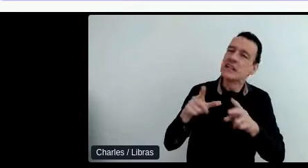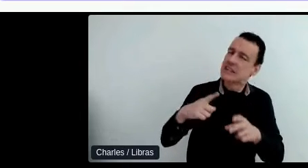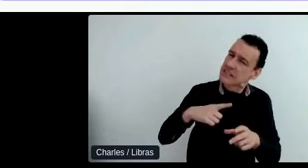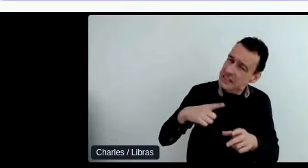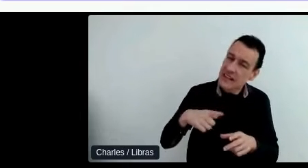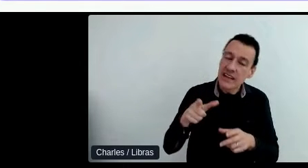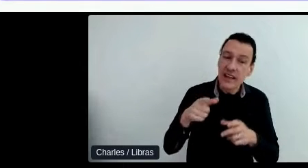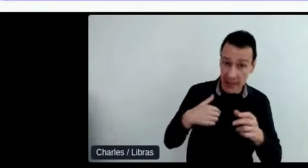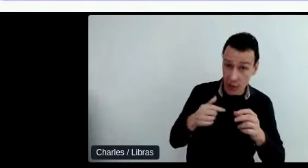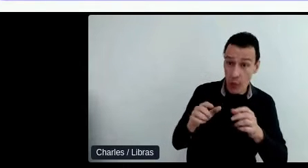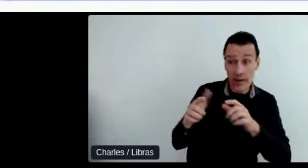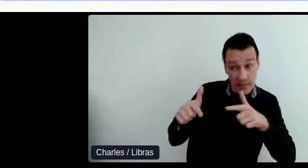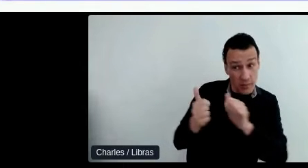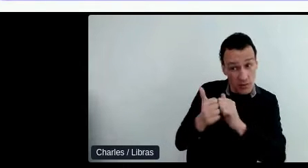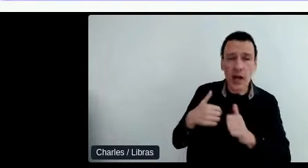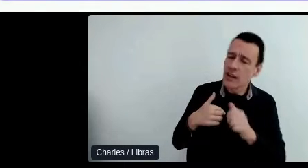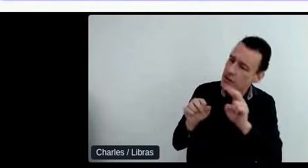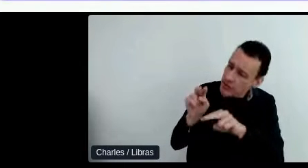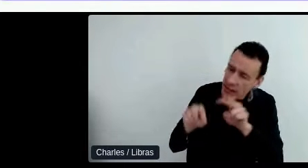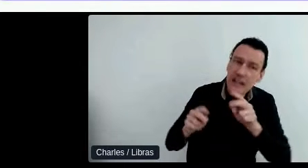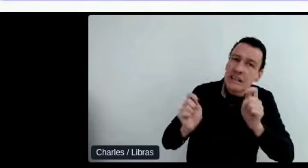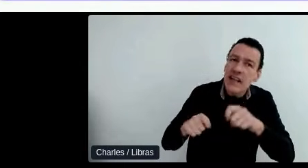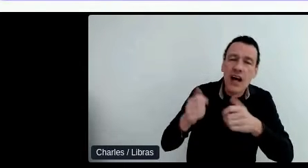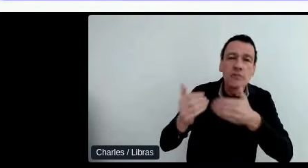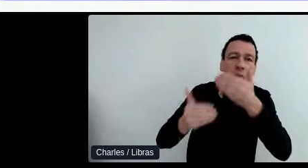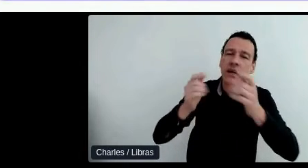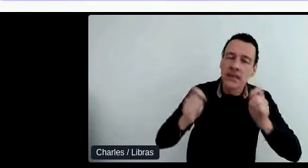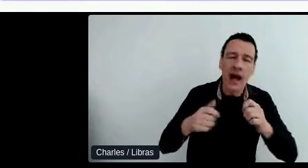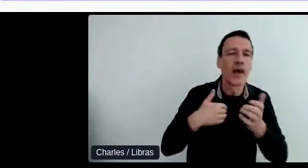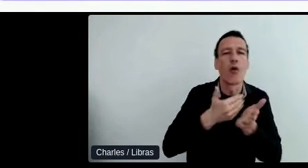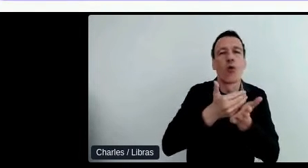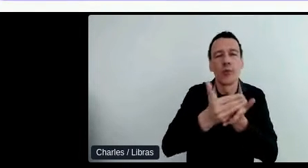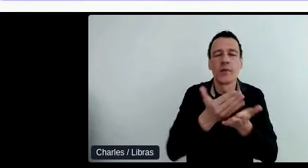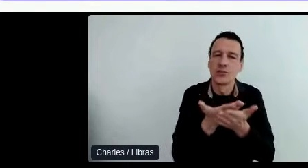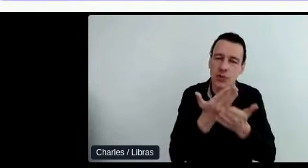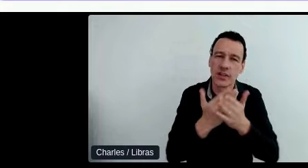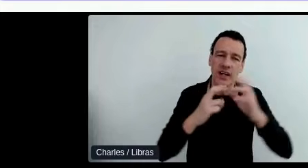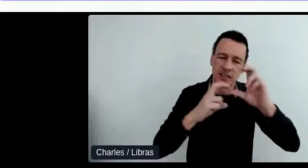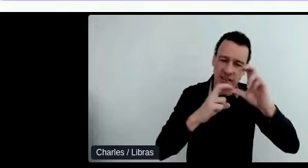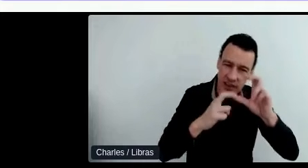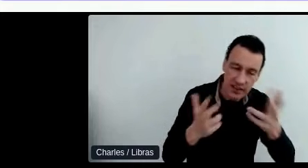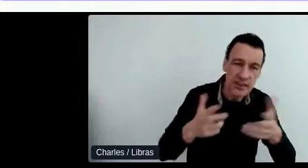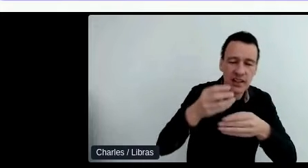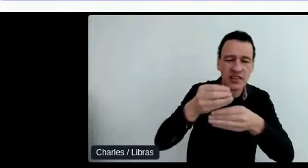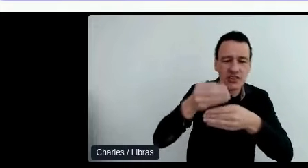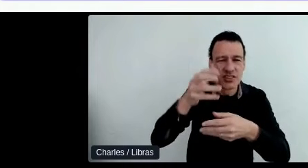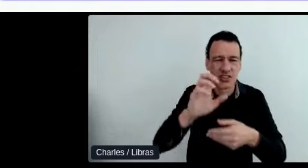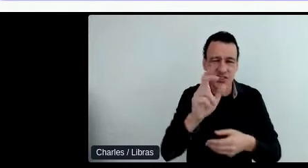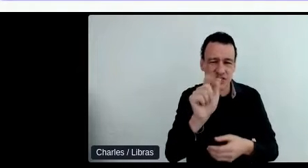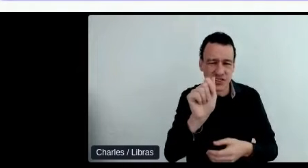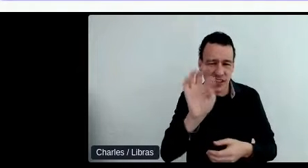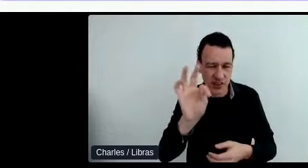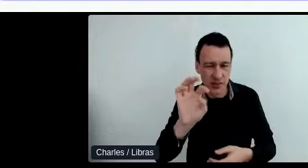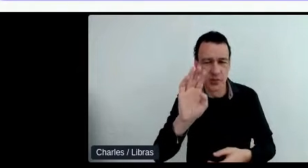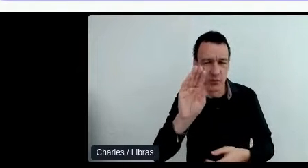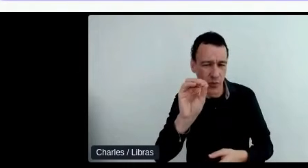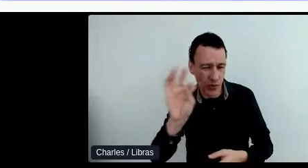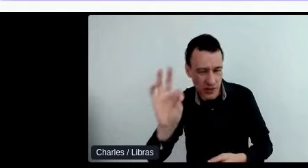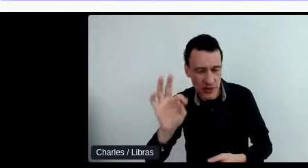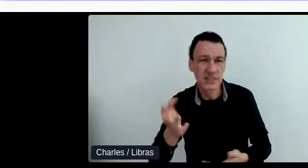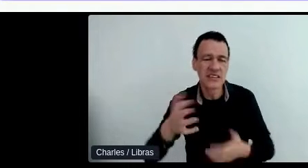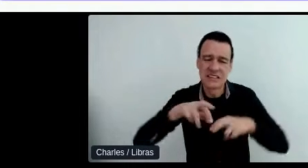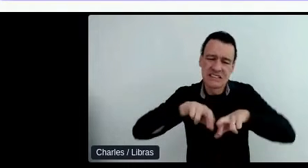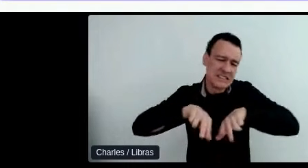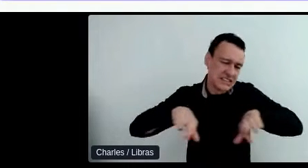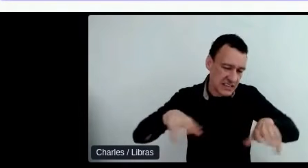a aprender a programar em Python, comecei a mexer com chatbot e